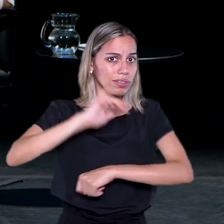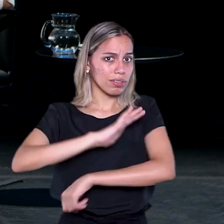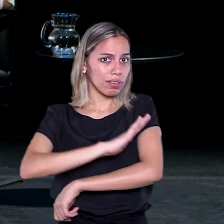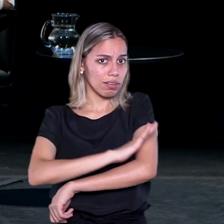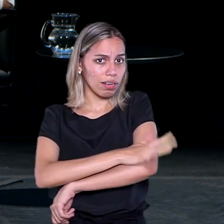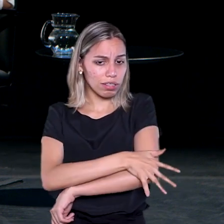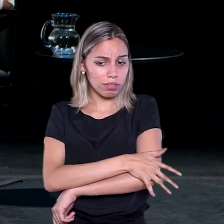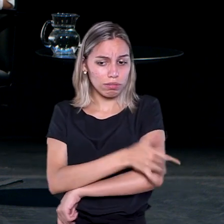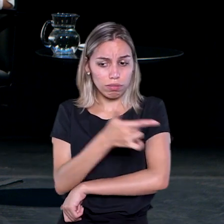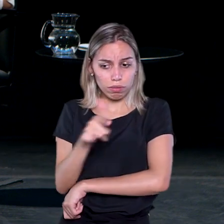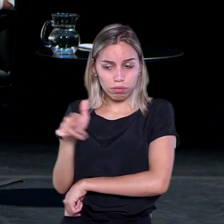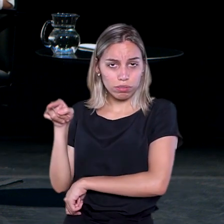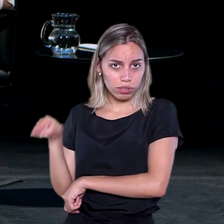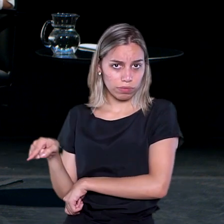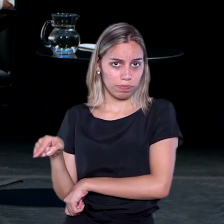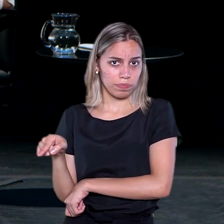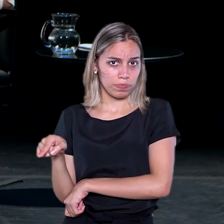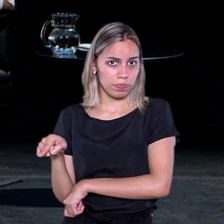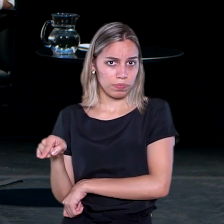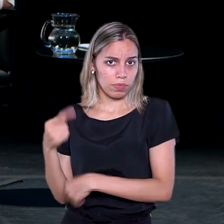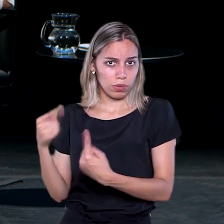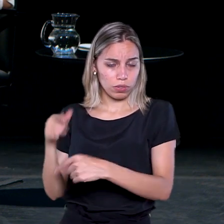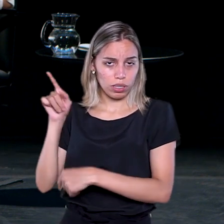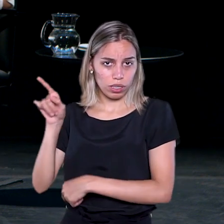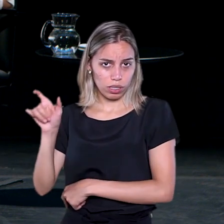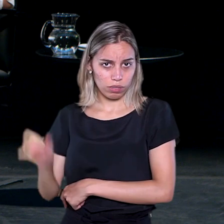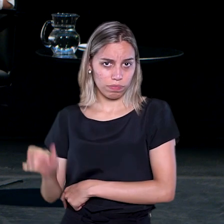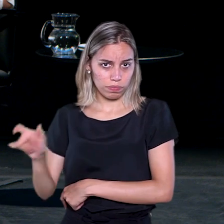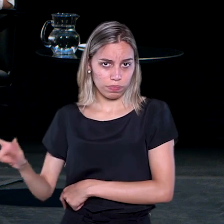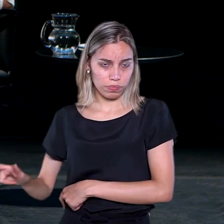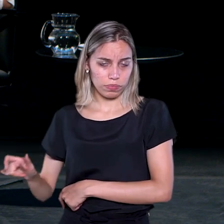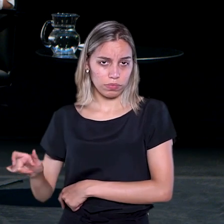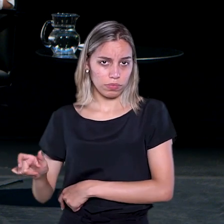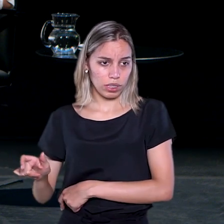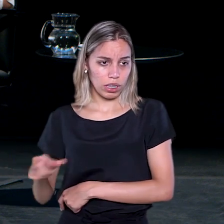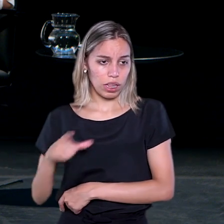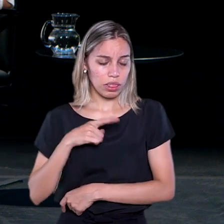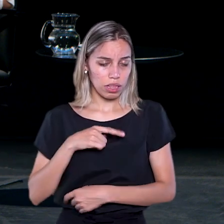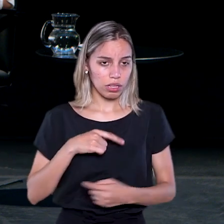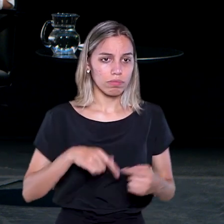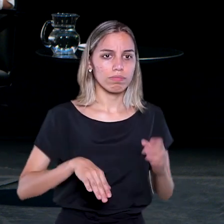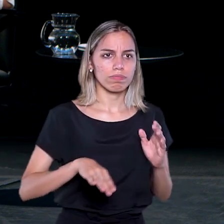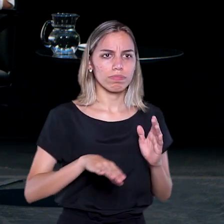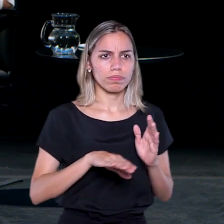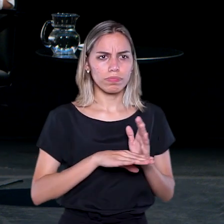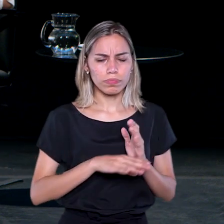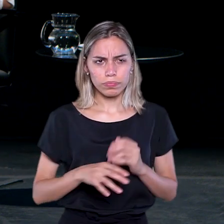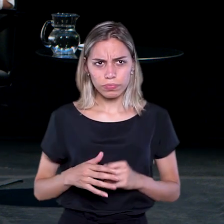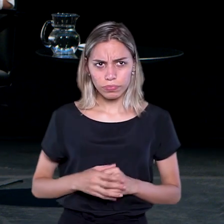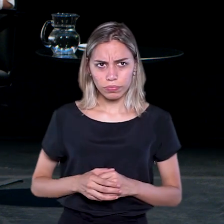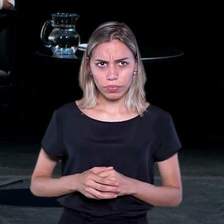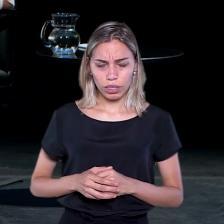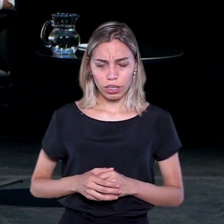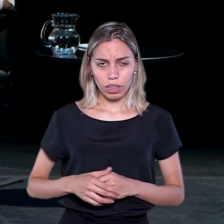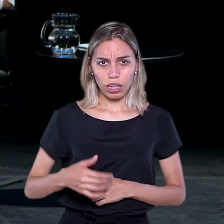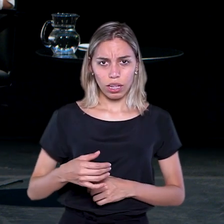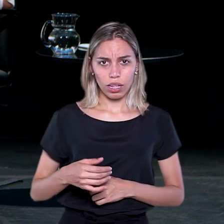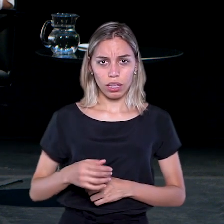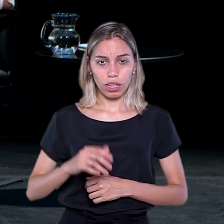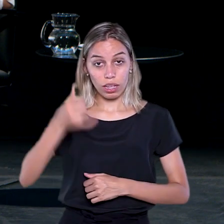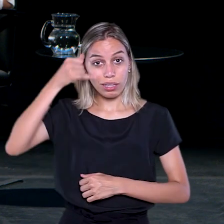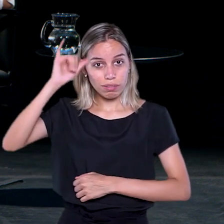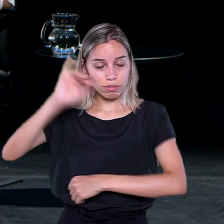E aí são várias camadas, Afonso. Tem a camada individual, de uma ação individual, que, às vezes, você faz uma ação antirracista